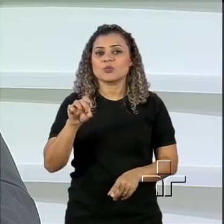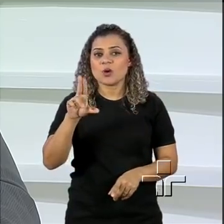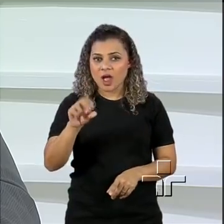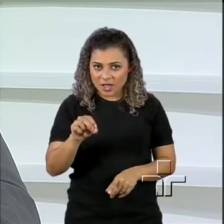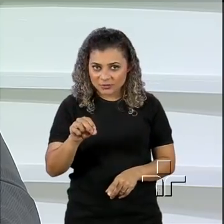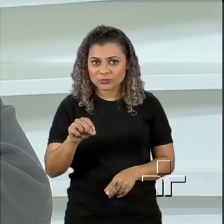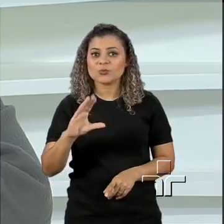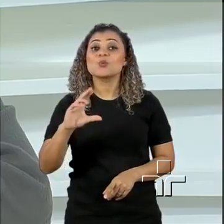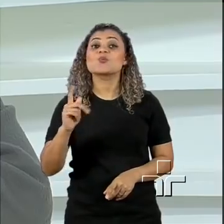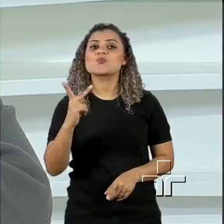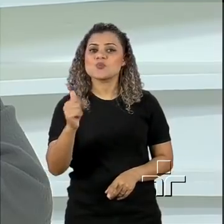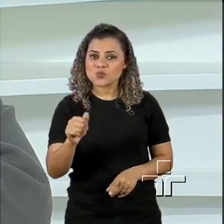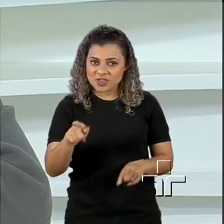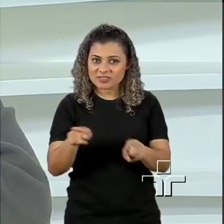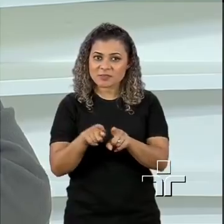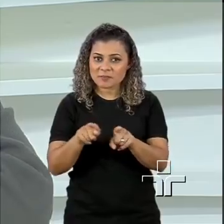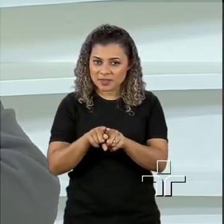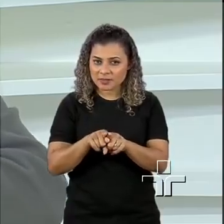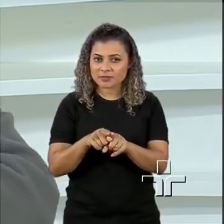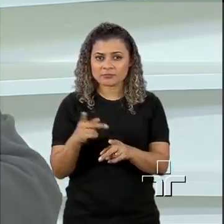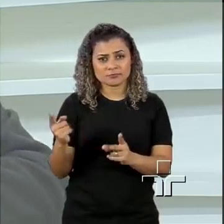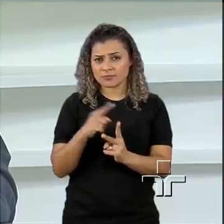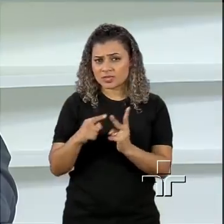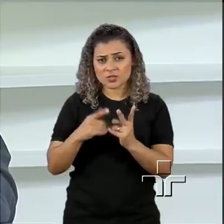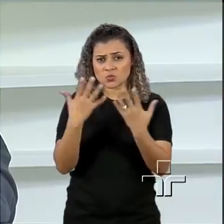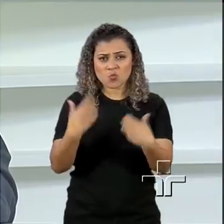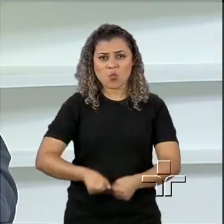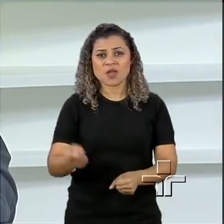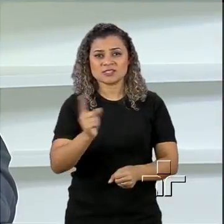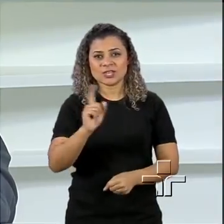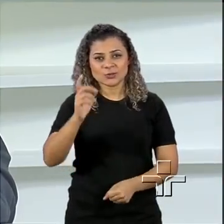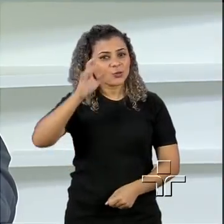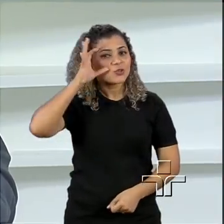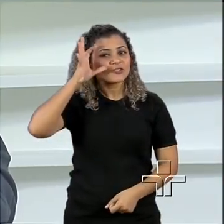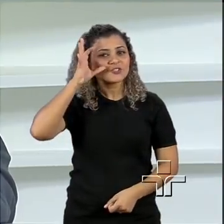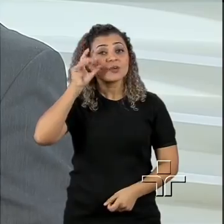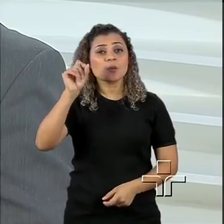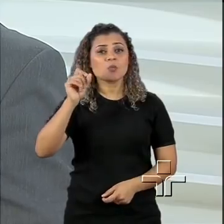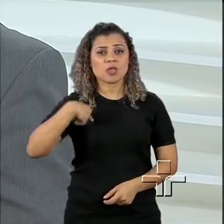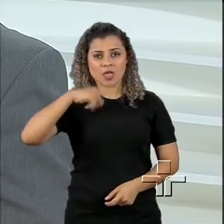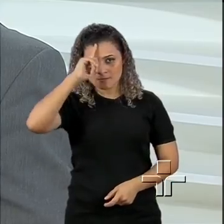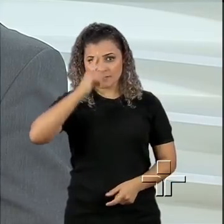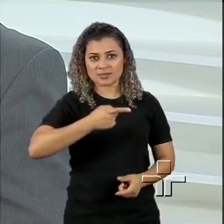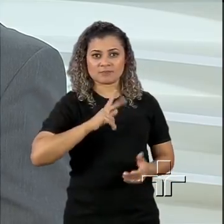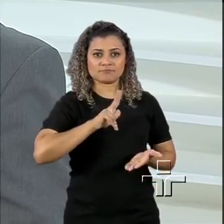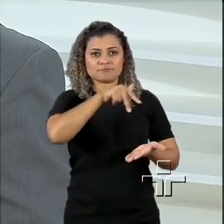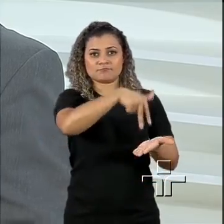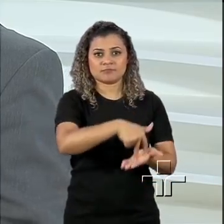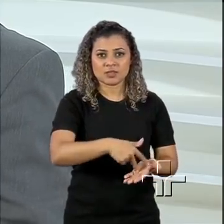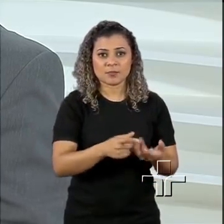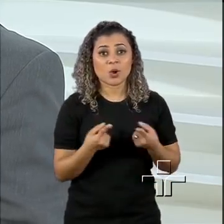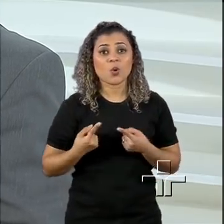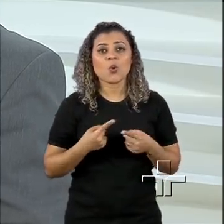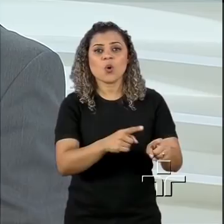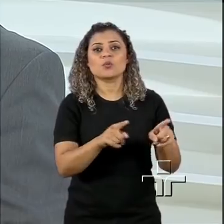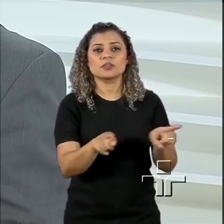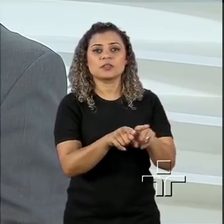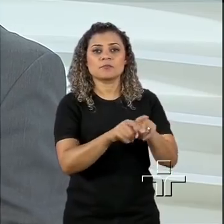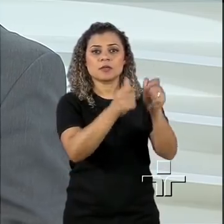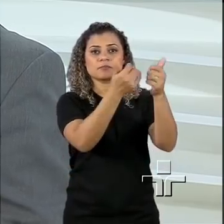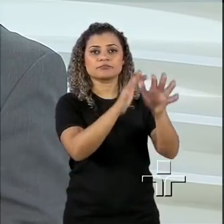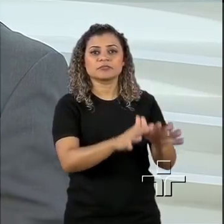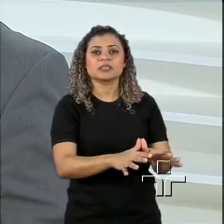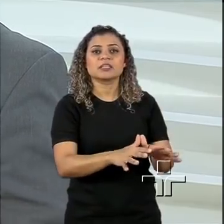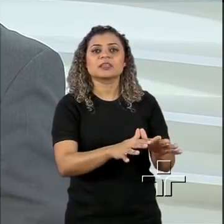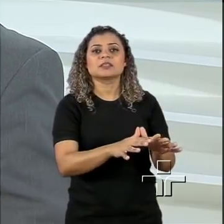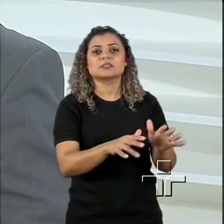Aécio Cunha, não permitiram que a presidenta Dilma tomasse uma única posição para enfrentar o impacto da crise